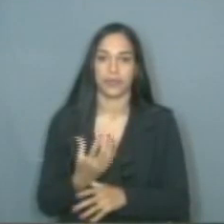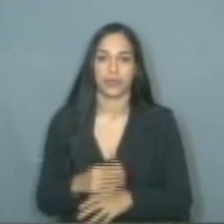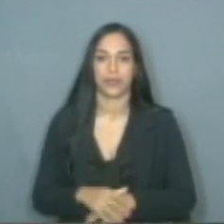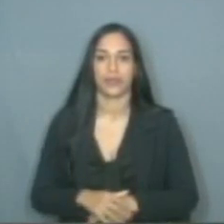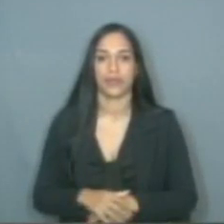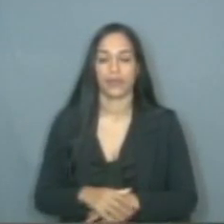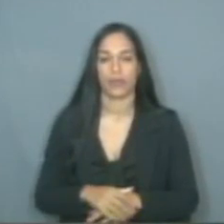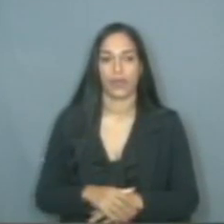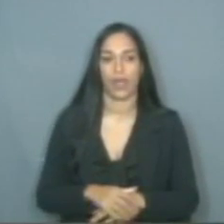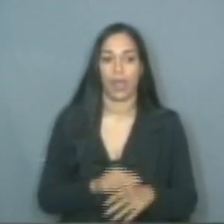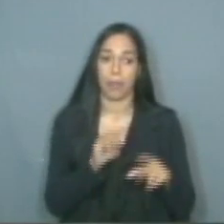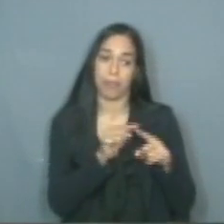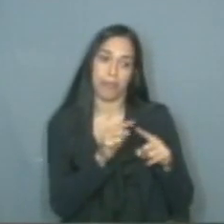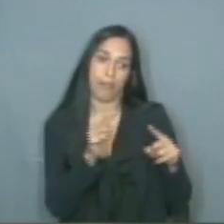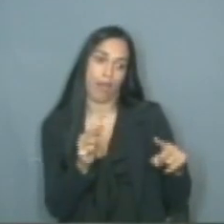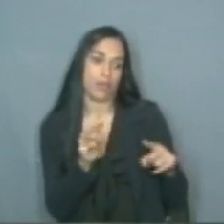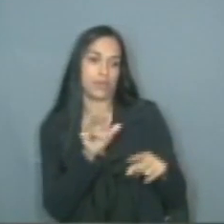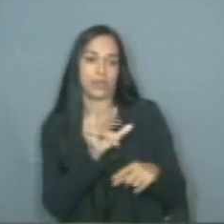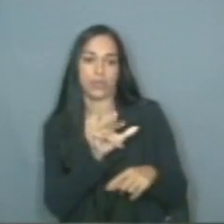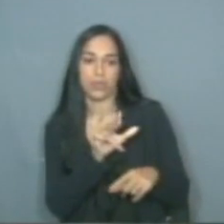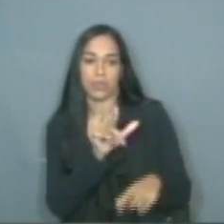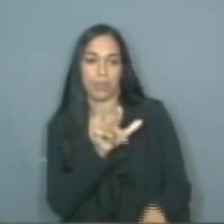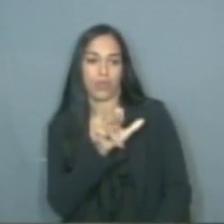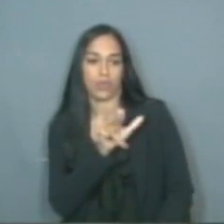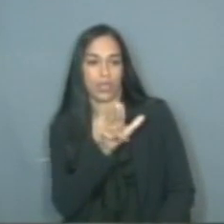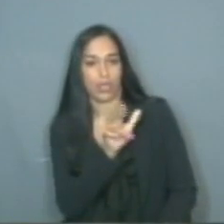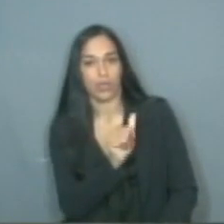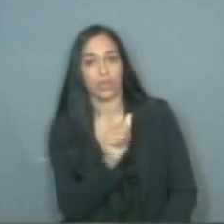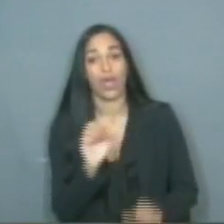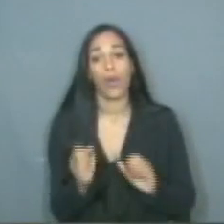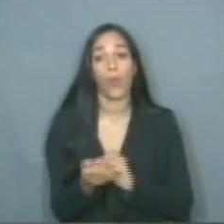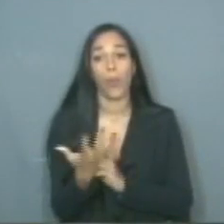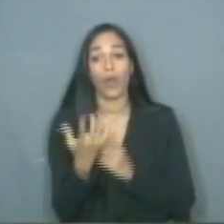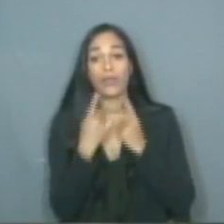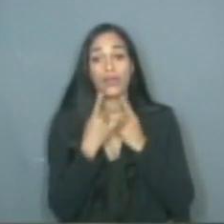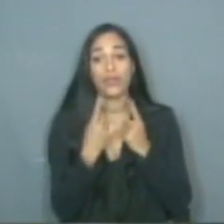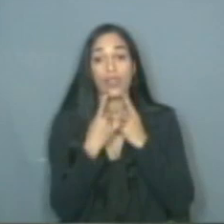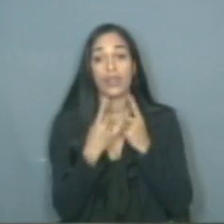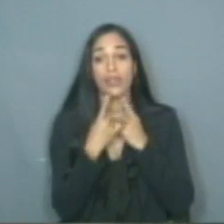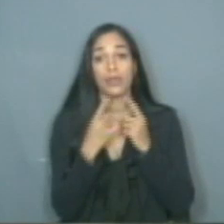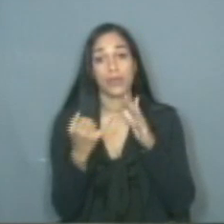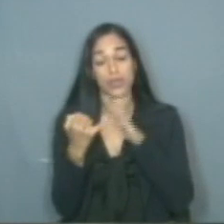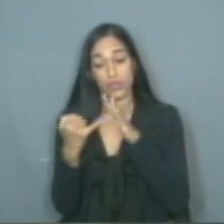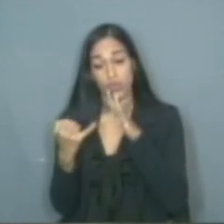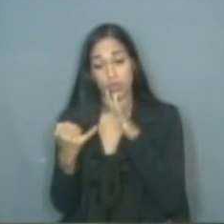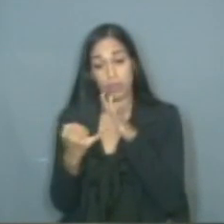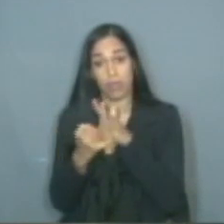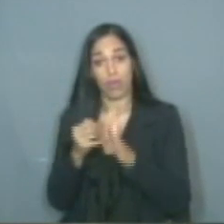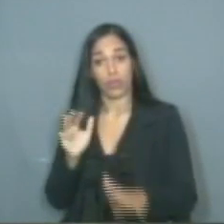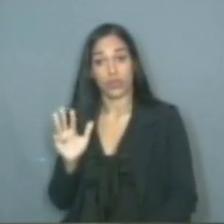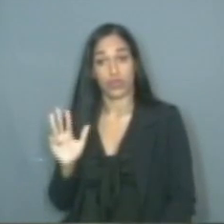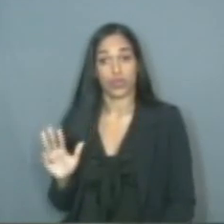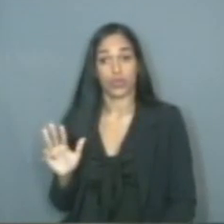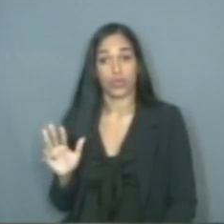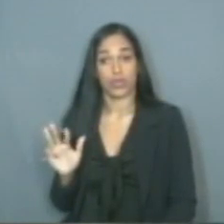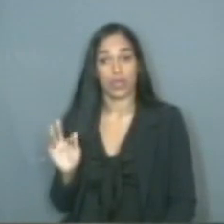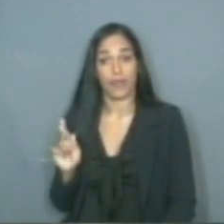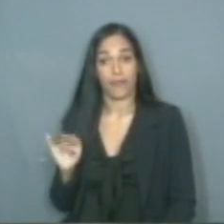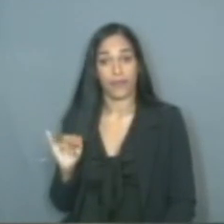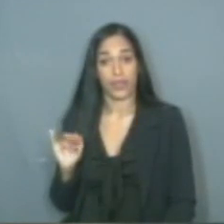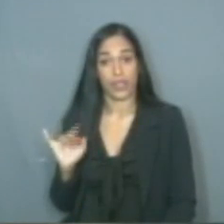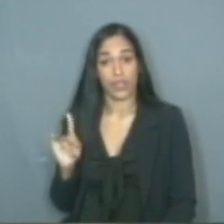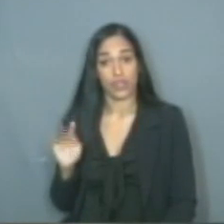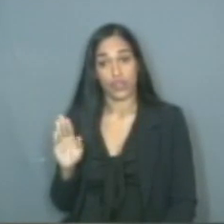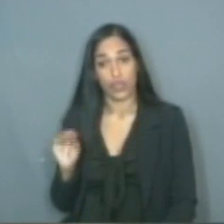dizendo, mas o irmão de Lula... Sabem quantas reclamações tem contra o Instituto do irmão de Lula, Frei Chico? Sabem quantas?